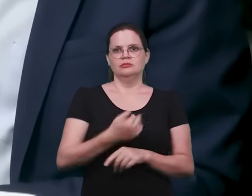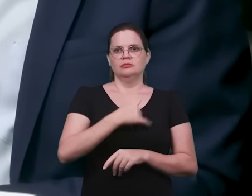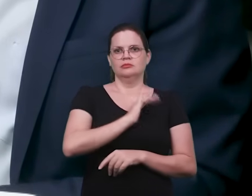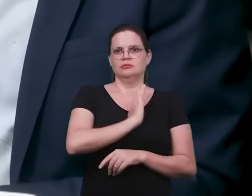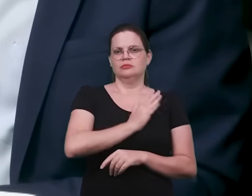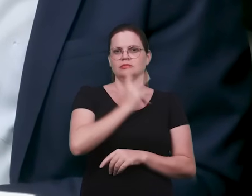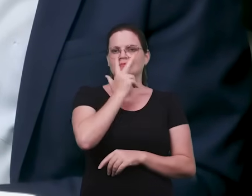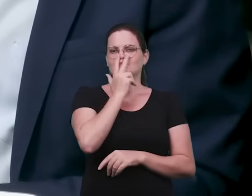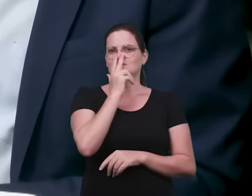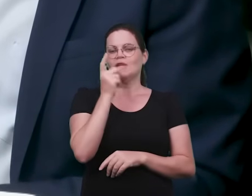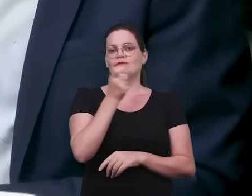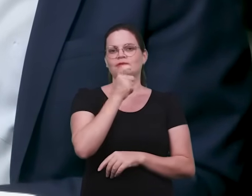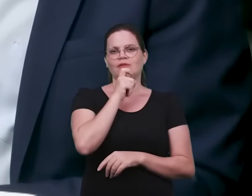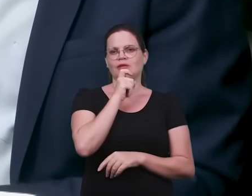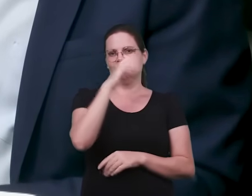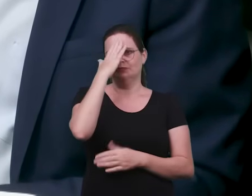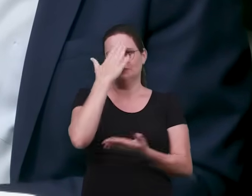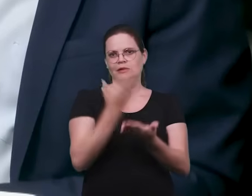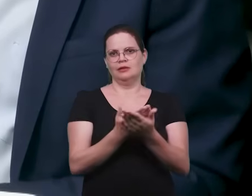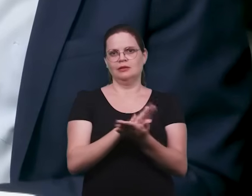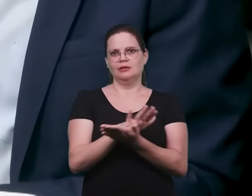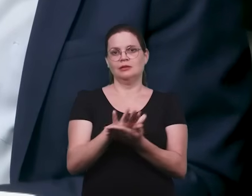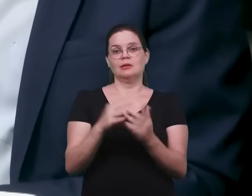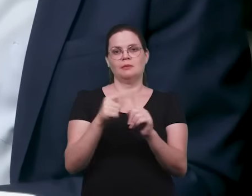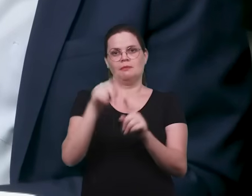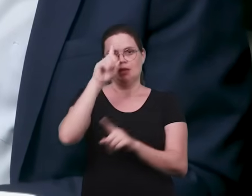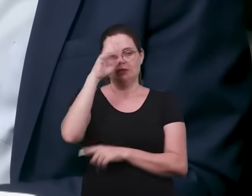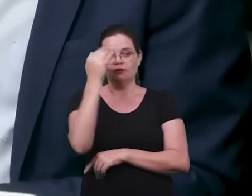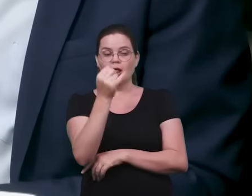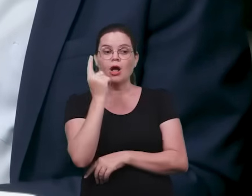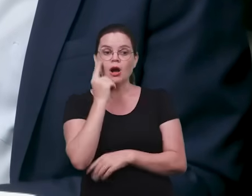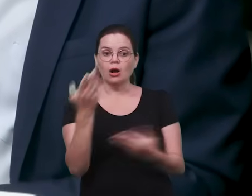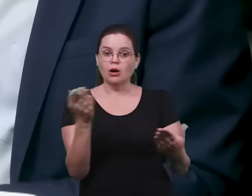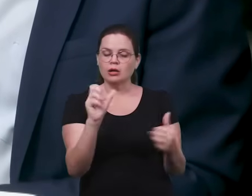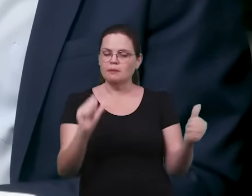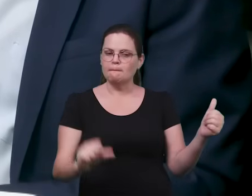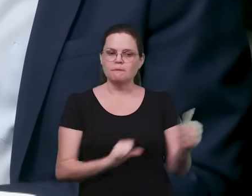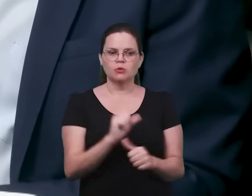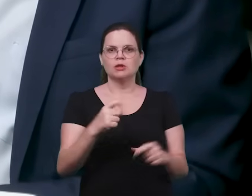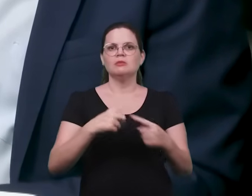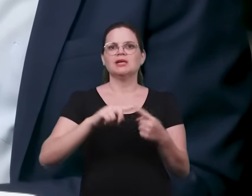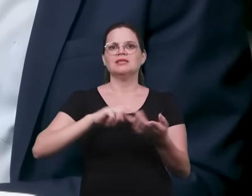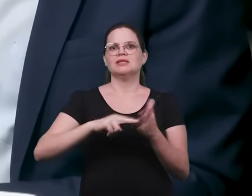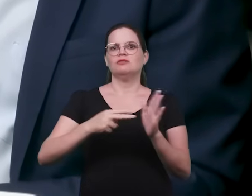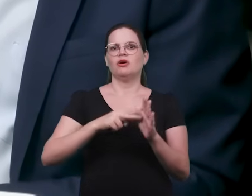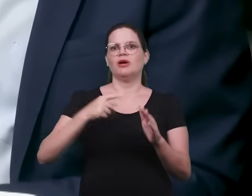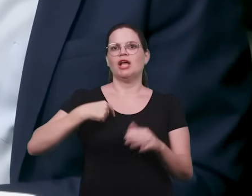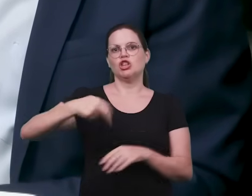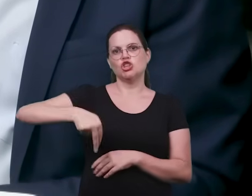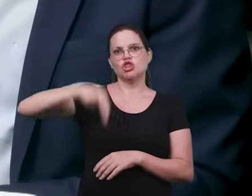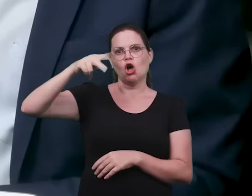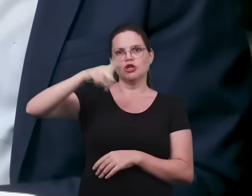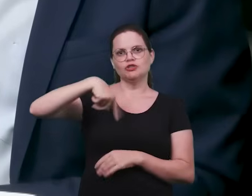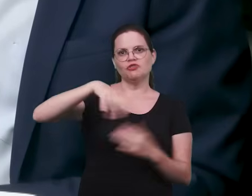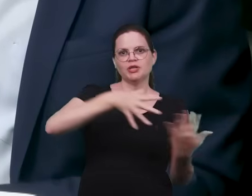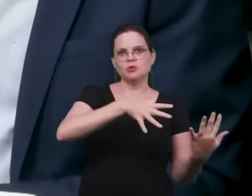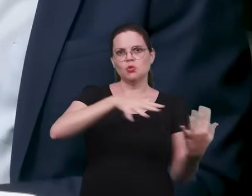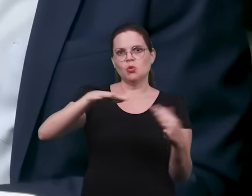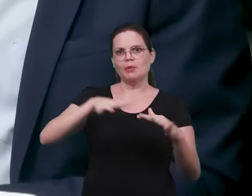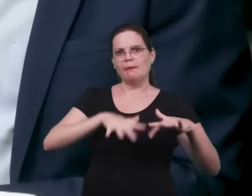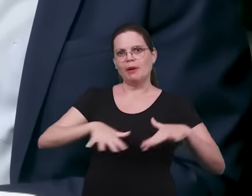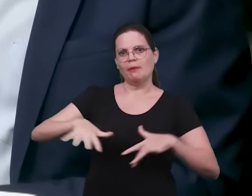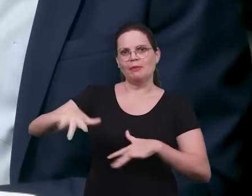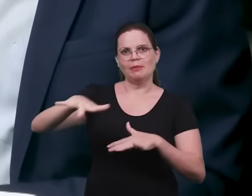o coração cheio de incredulidade. E Deus chama agora para uma mudança de mentalidade. Virai-vos para o norte. Chega